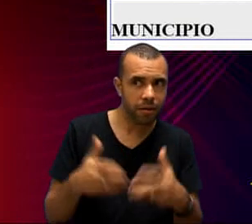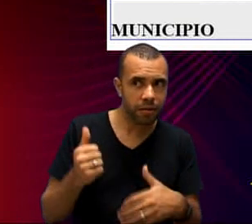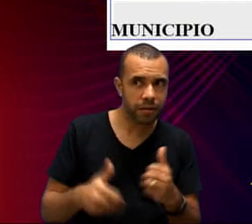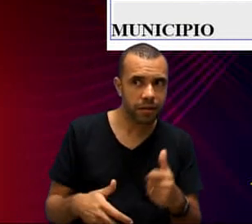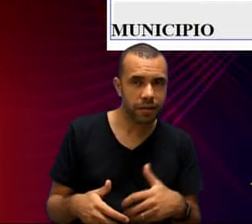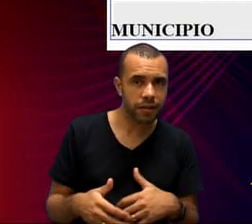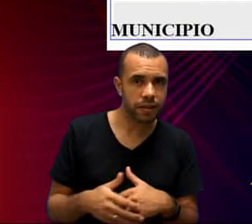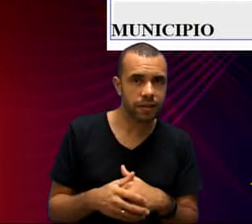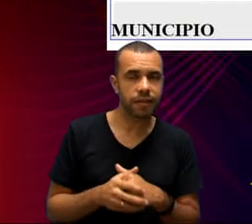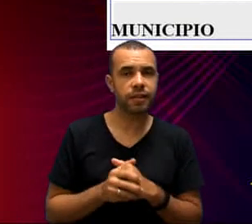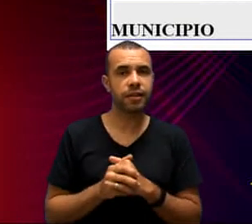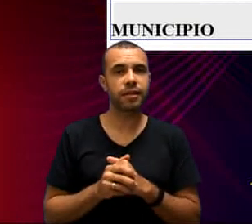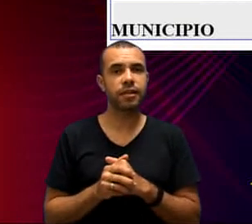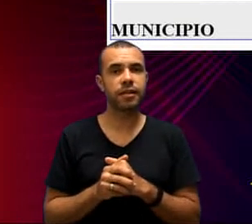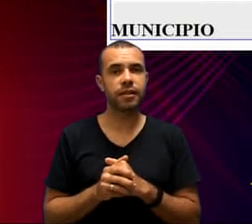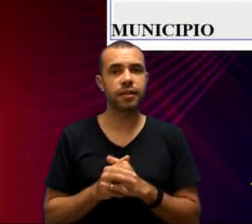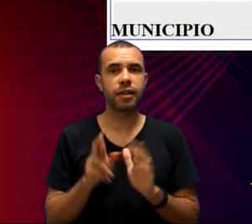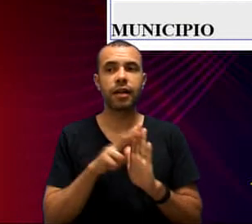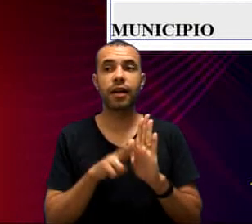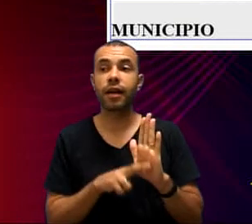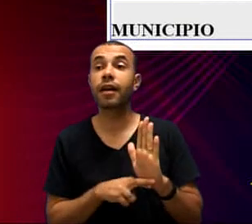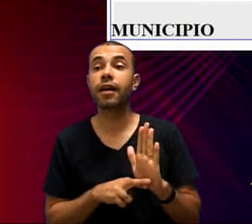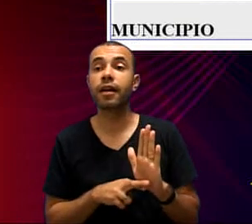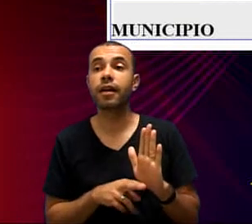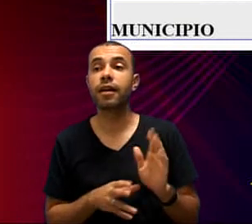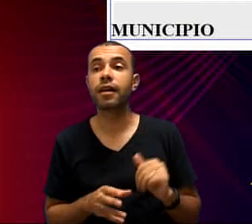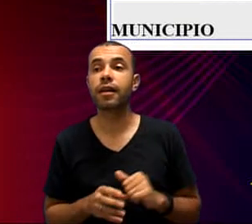Qual que é a regra? É uma regra clara.